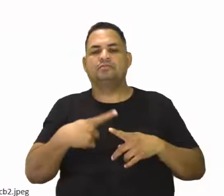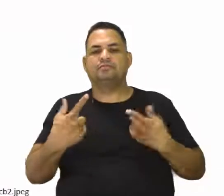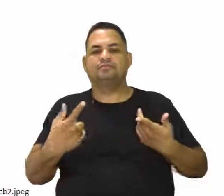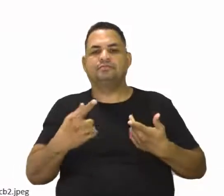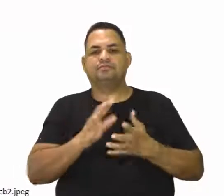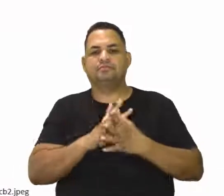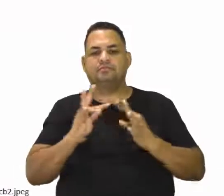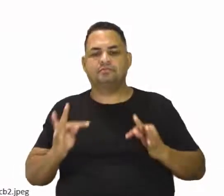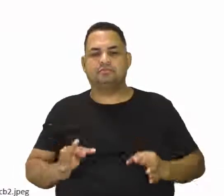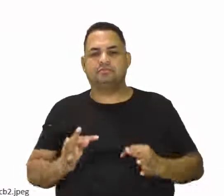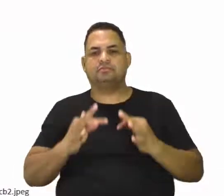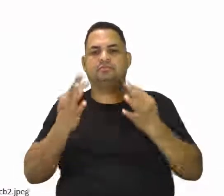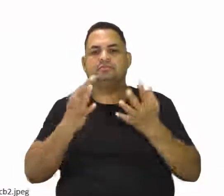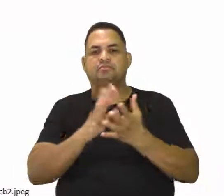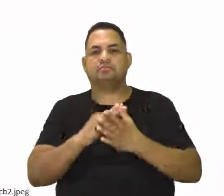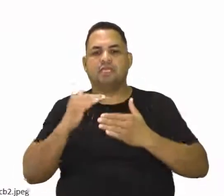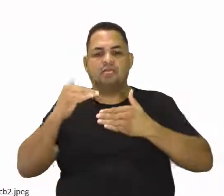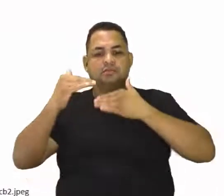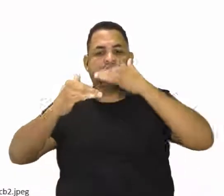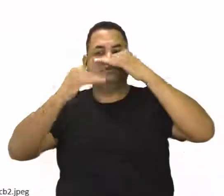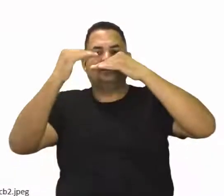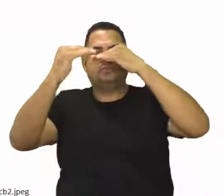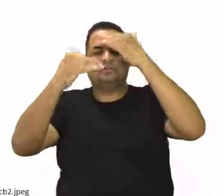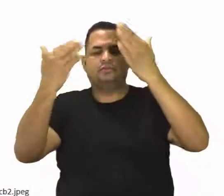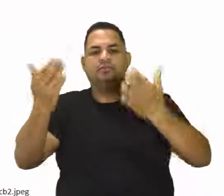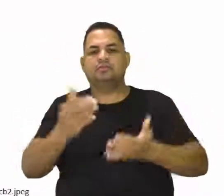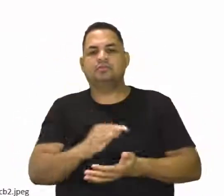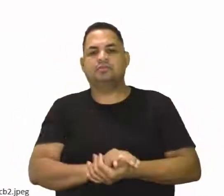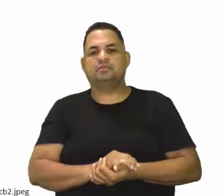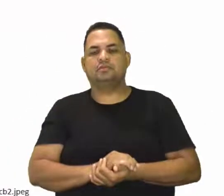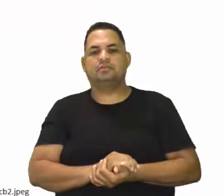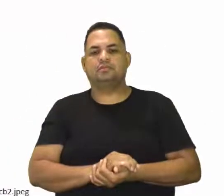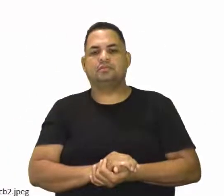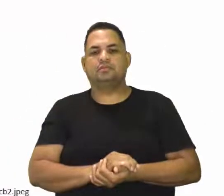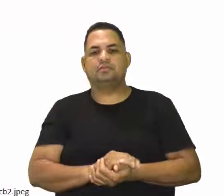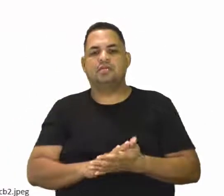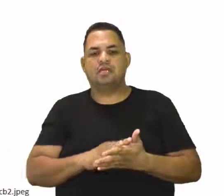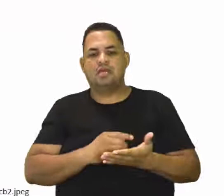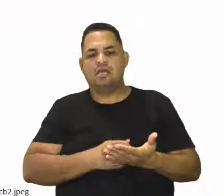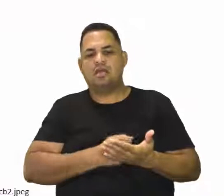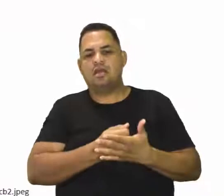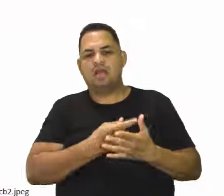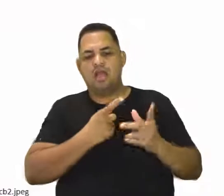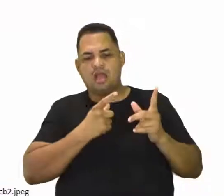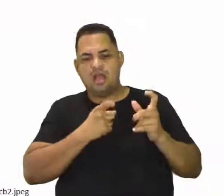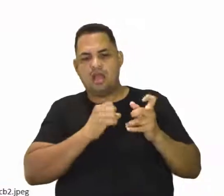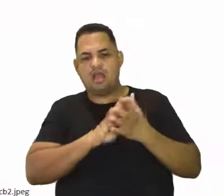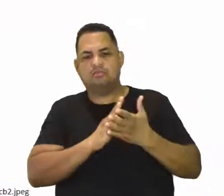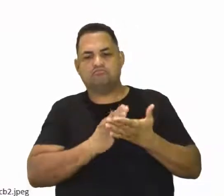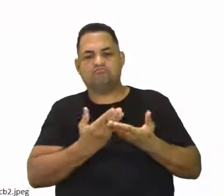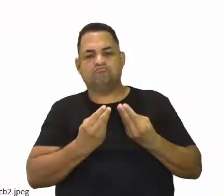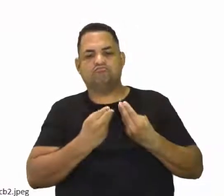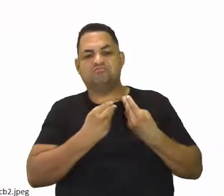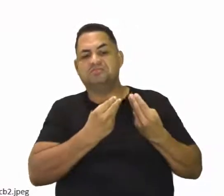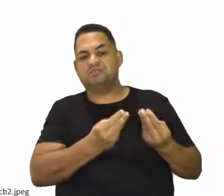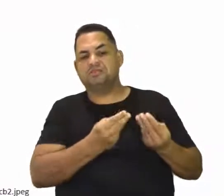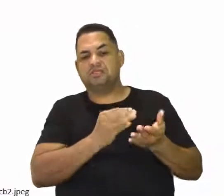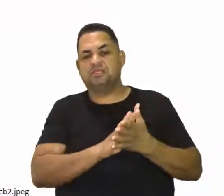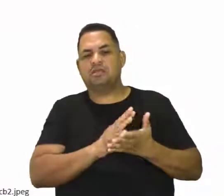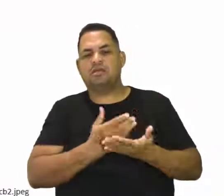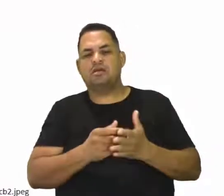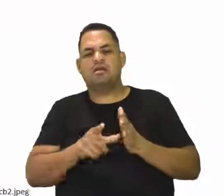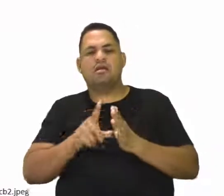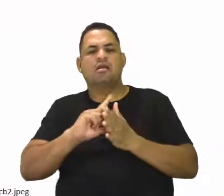a tecnologia ele avança o Arsenal deixado pela antiga União Soviética